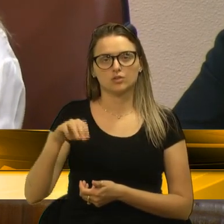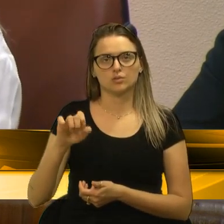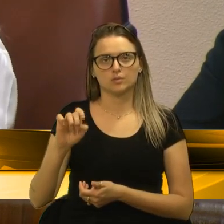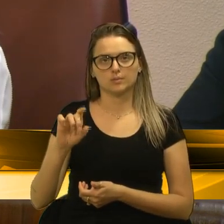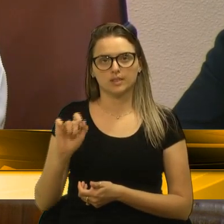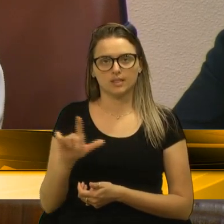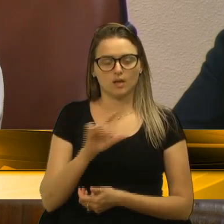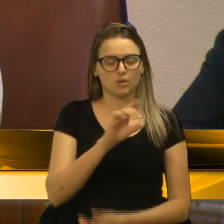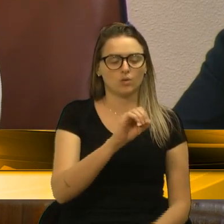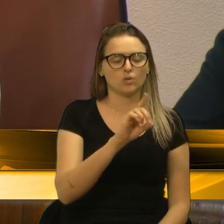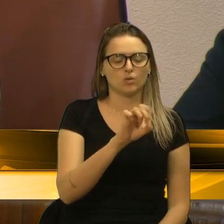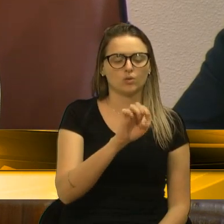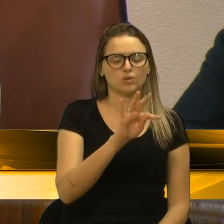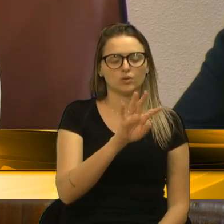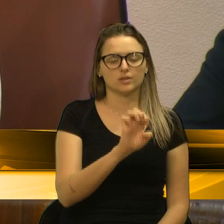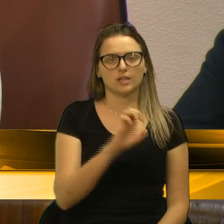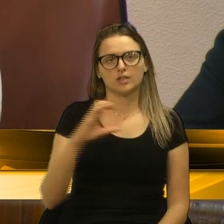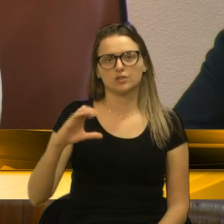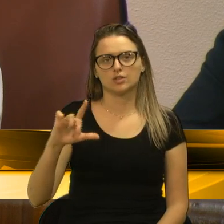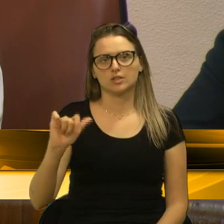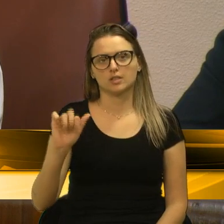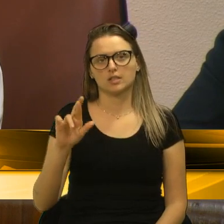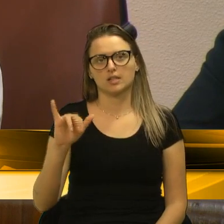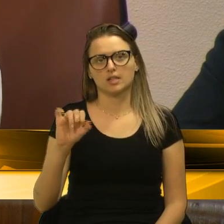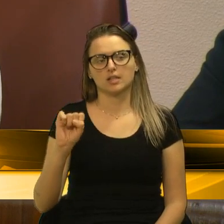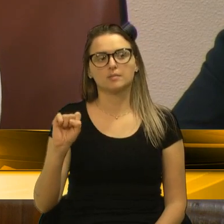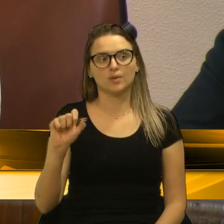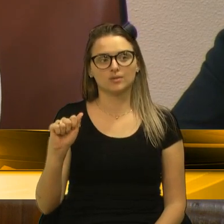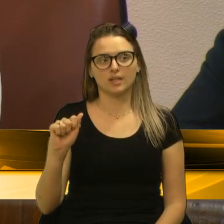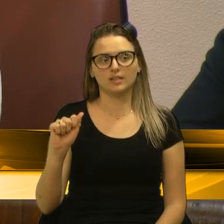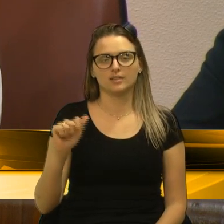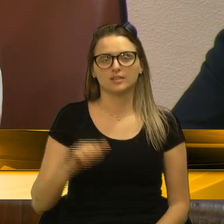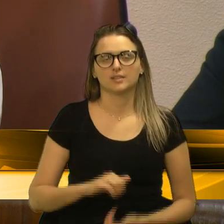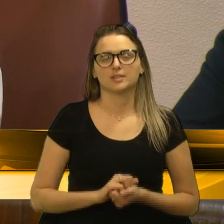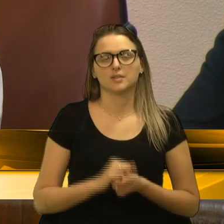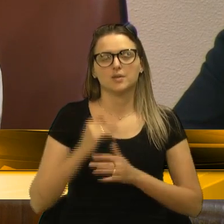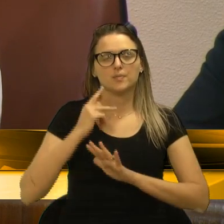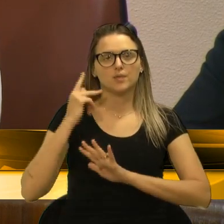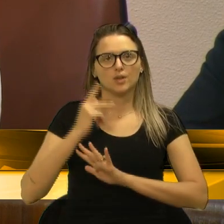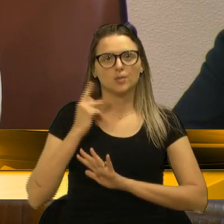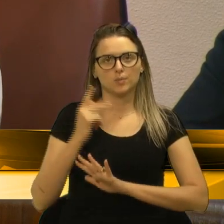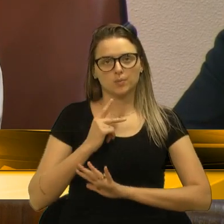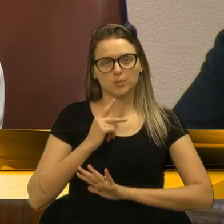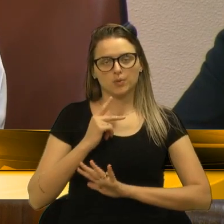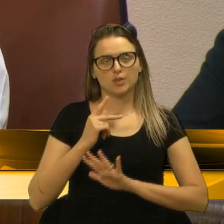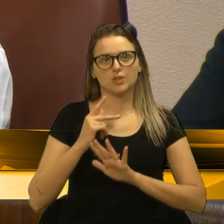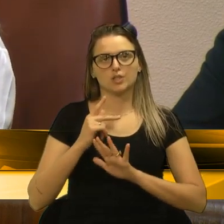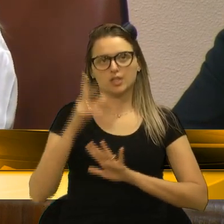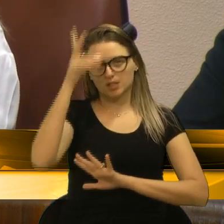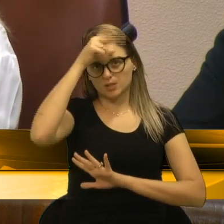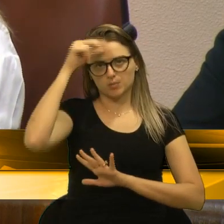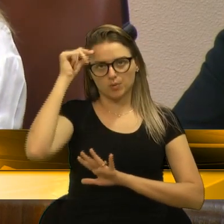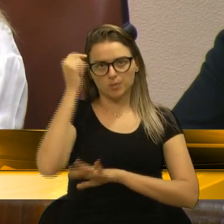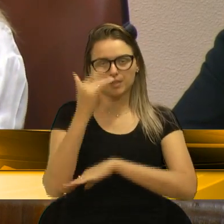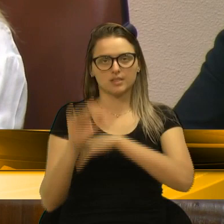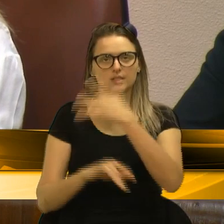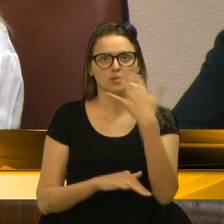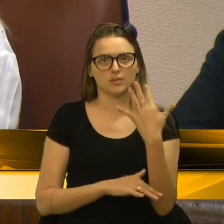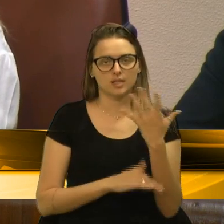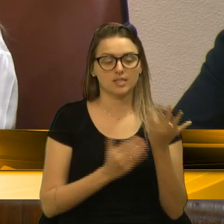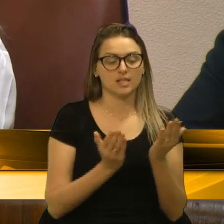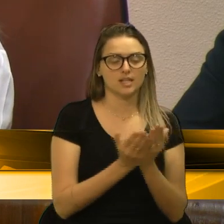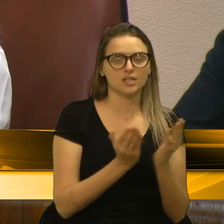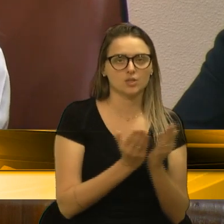Odete Indicep, Clarissa Ferrari Macedo, Org. Políticas Públicas Ambientais, Estudos